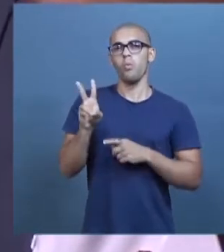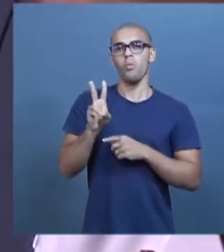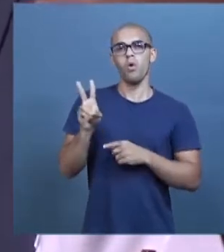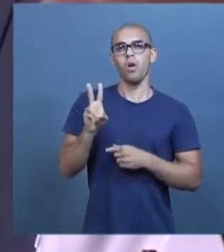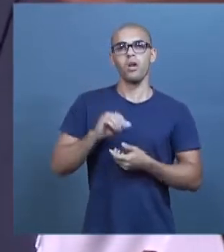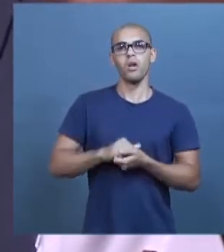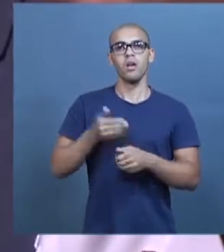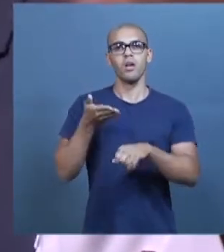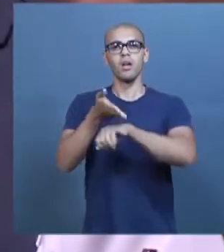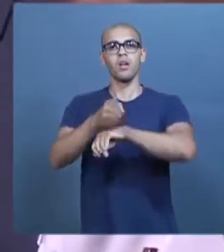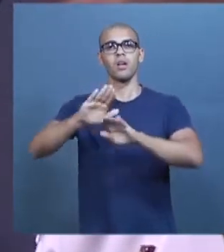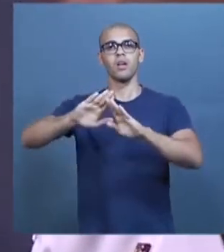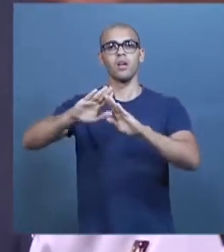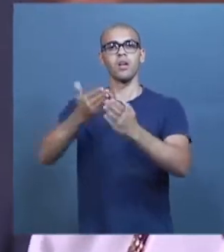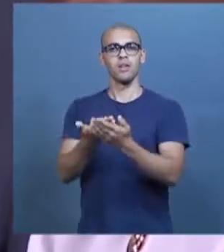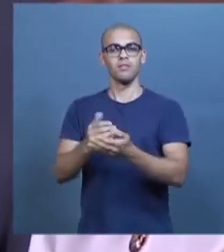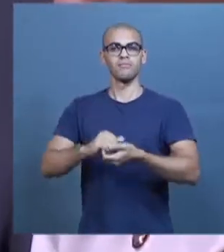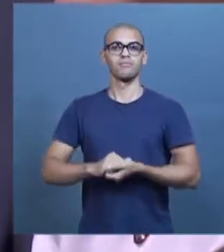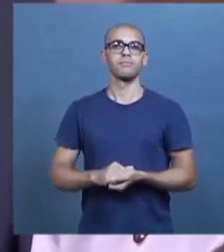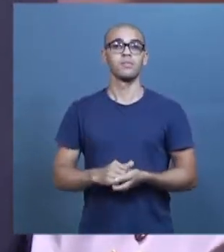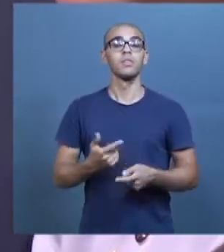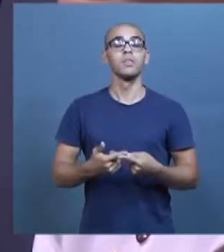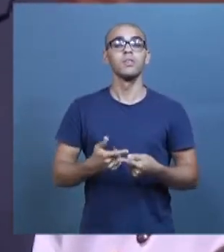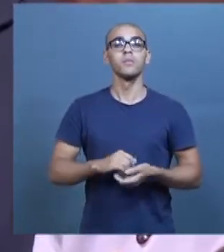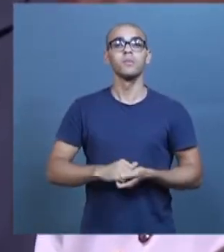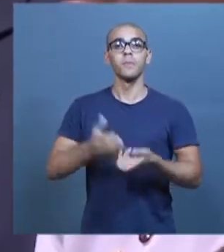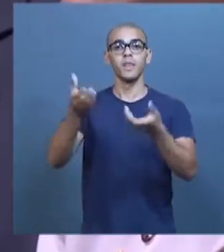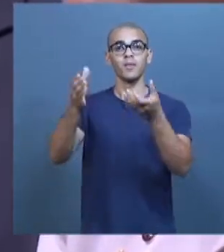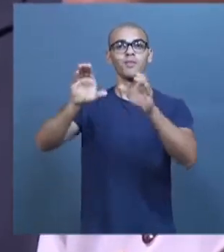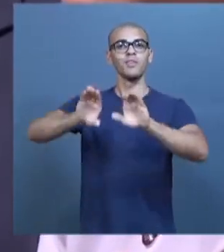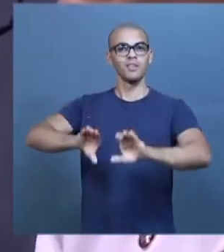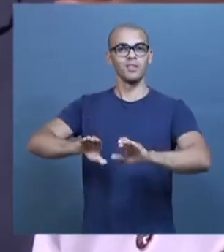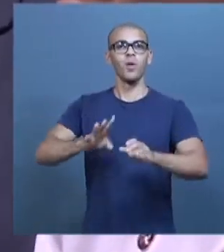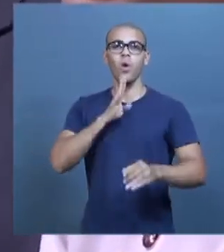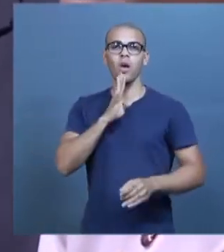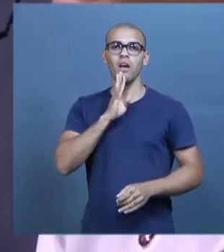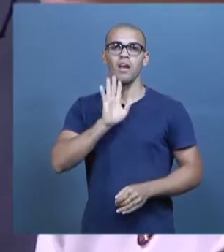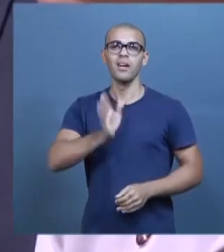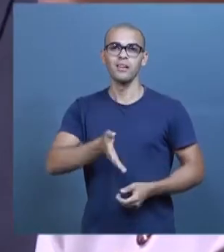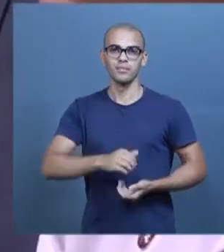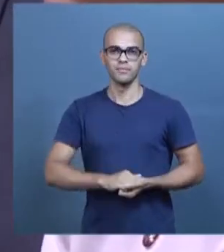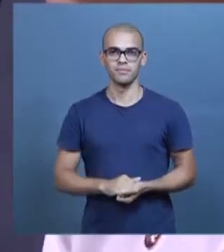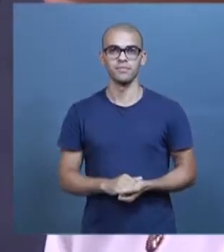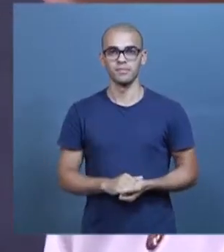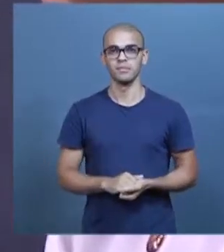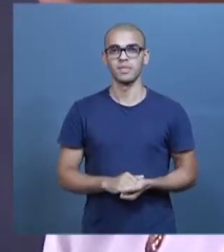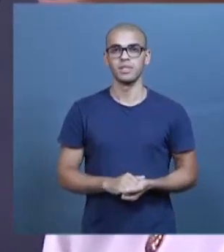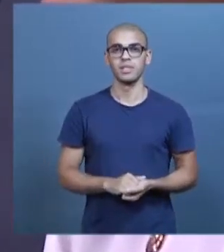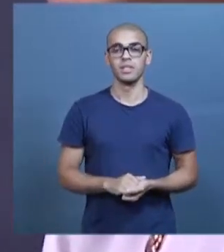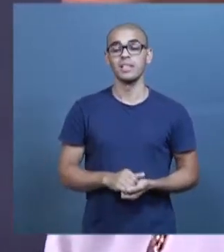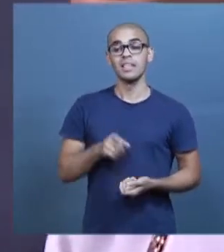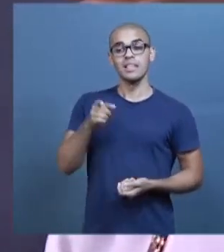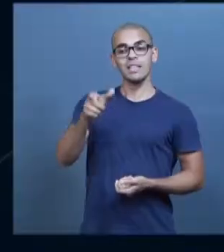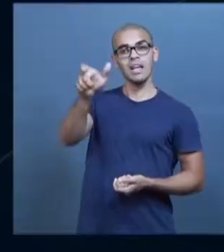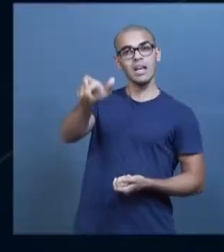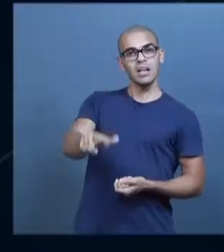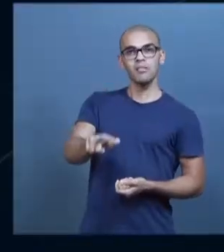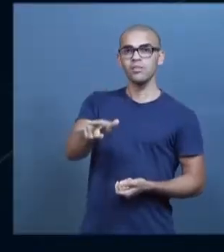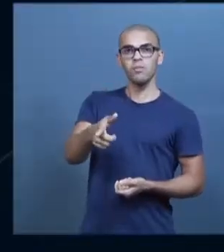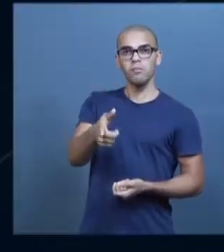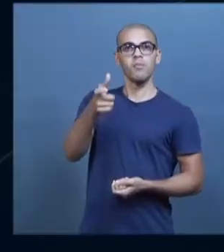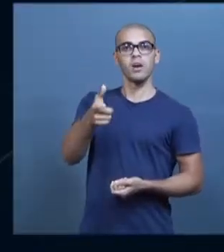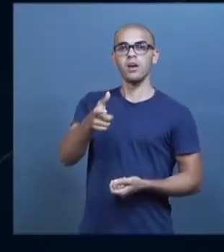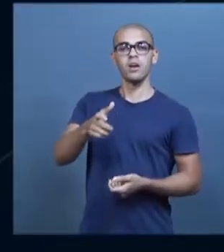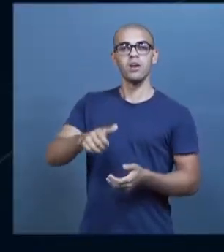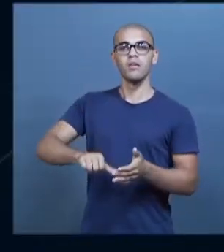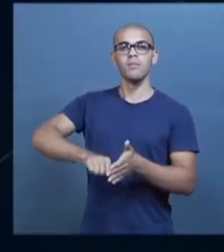pelo conhecimento que a coordenadora pedagógica tenha dele, que vai ser, lamentavelmente, a primeira pessoa a ser atingida. Guilherme